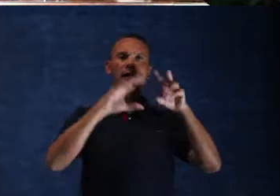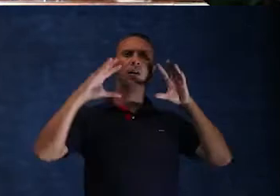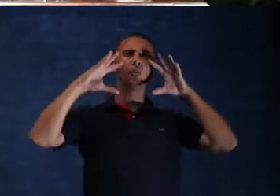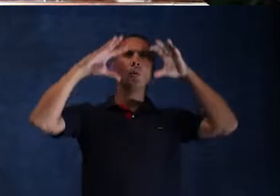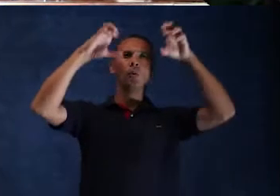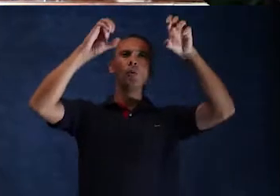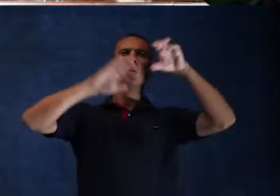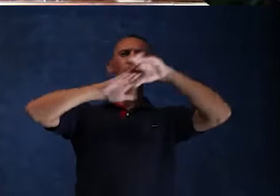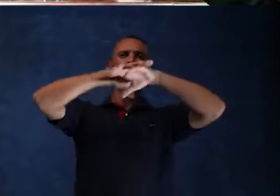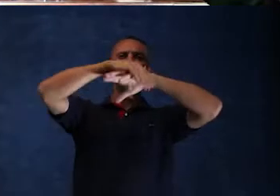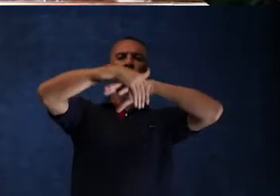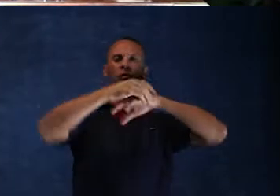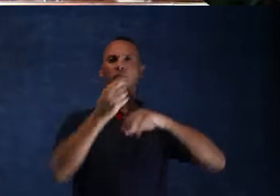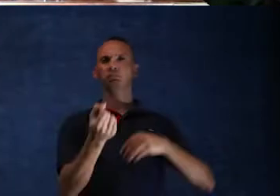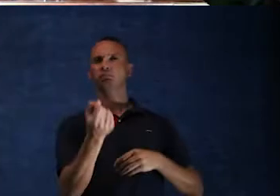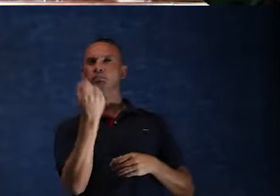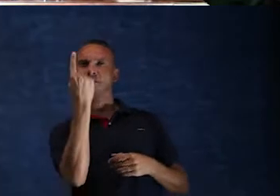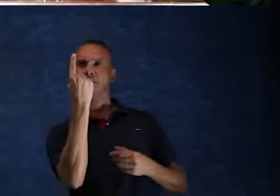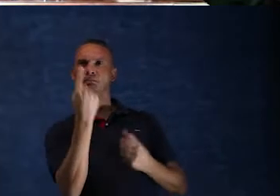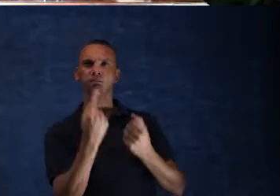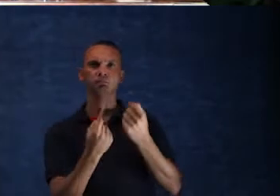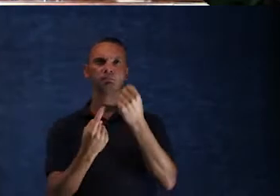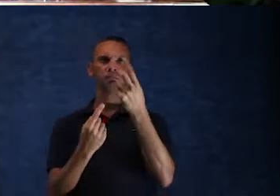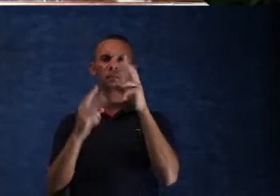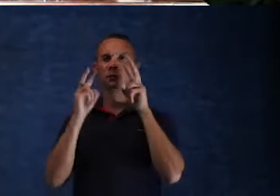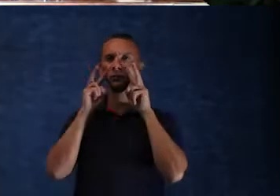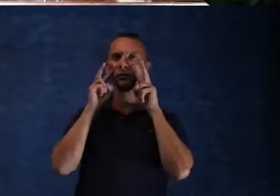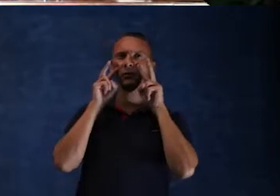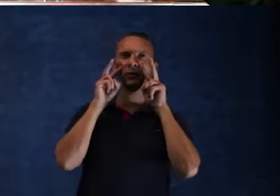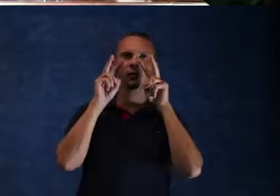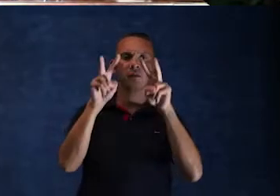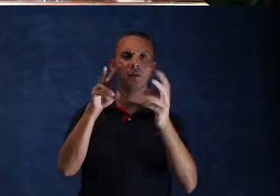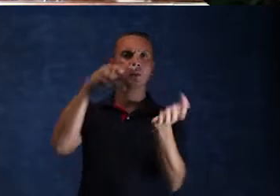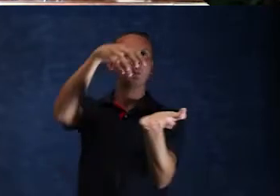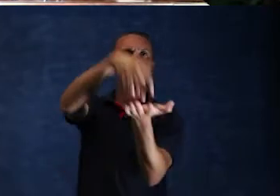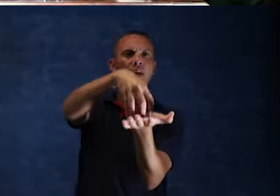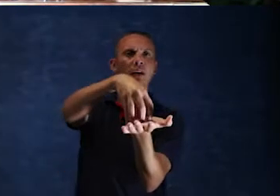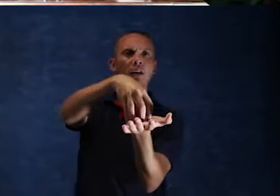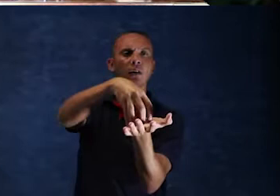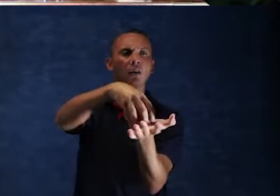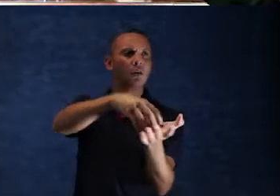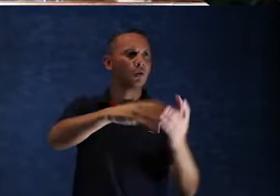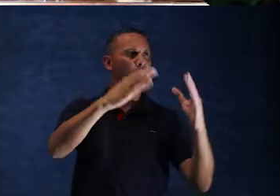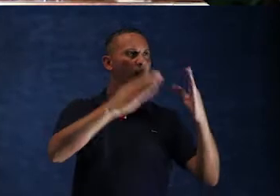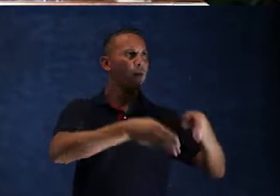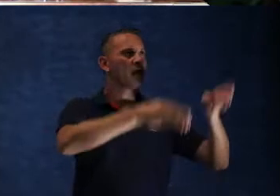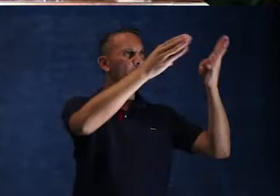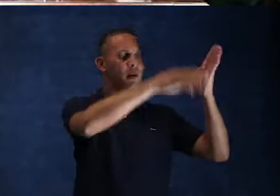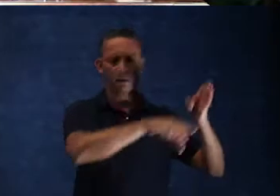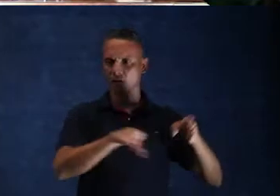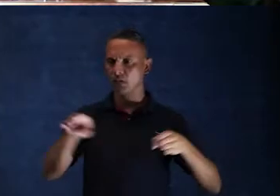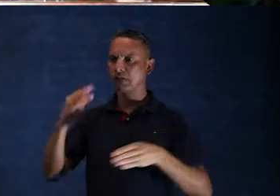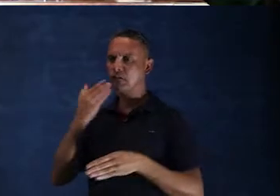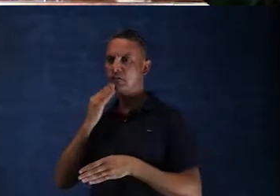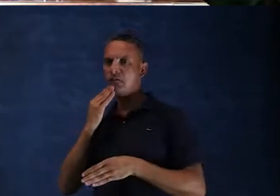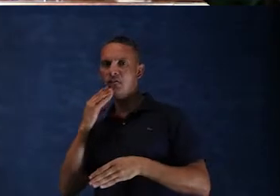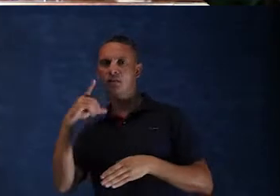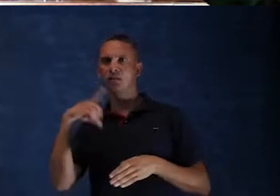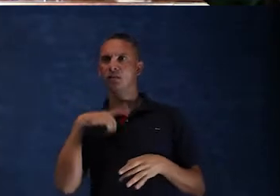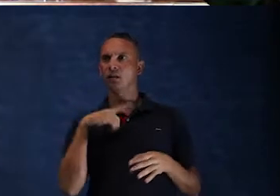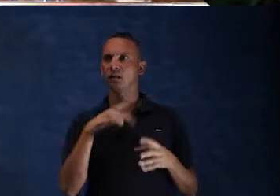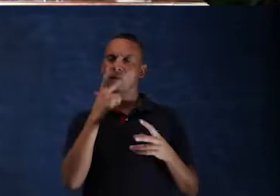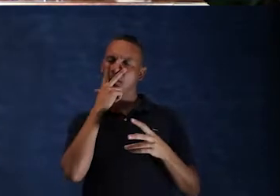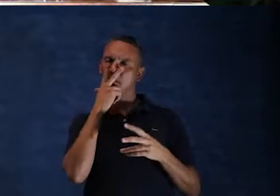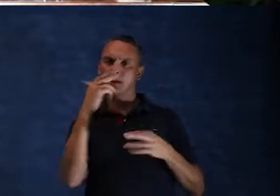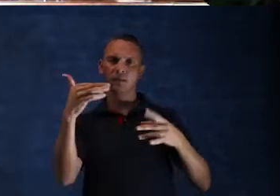noturnas. Estranhas, essas imagens apontam tanto para o centro quanto para a periferia, potencializando a cidade e suas